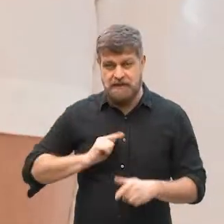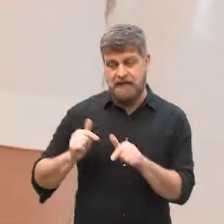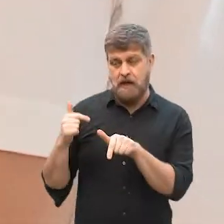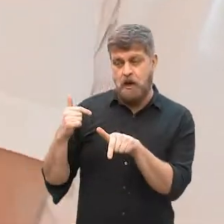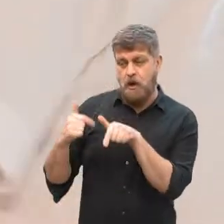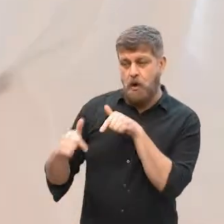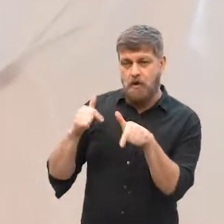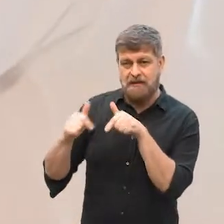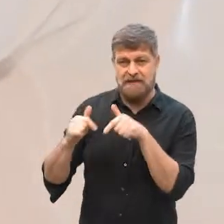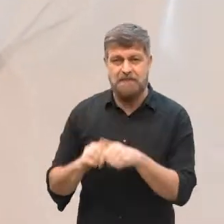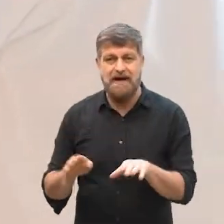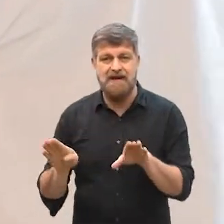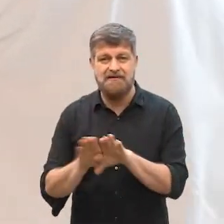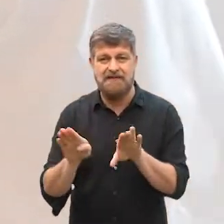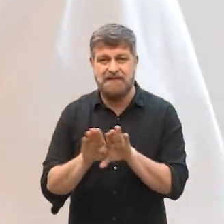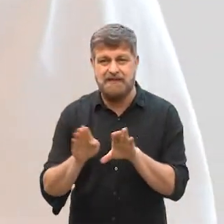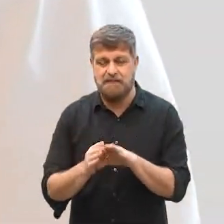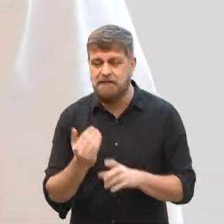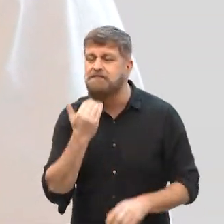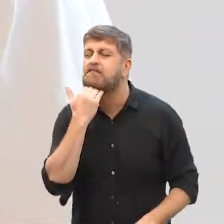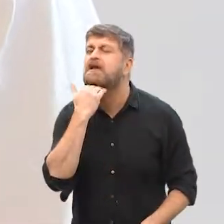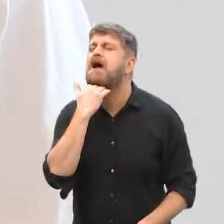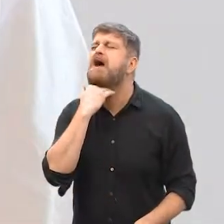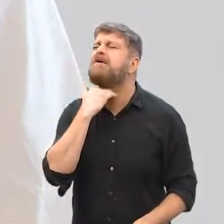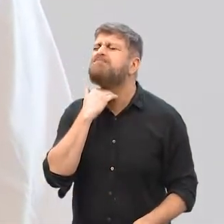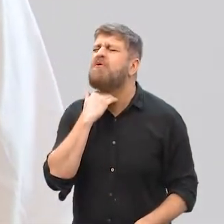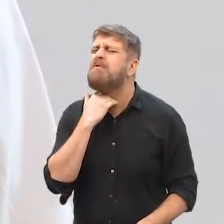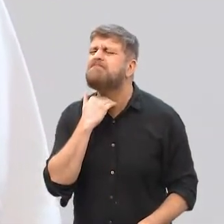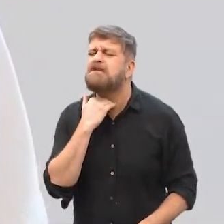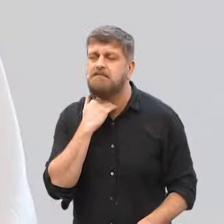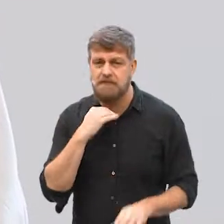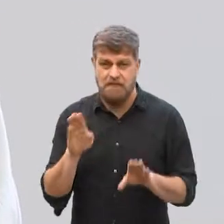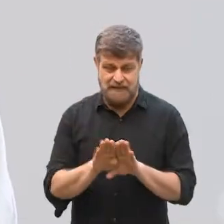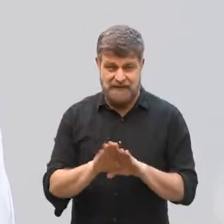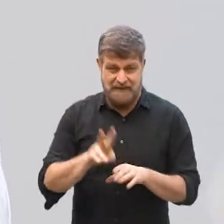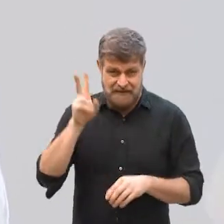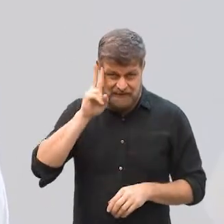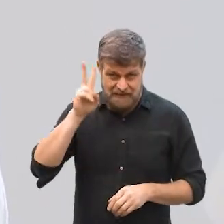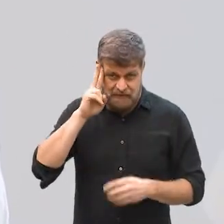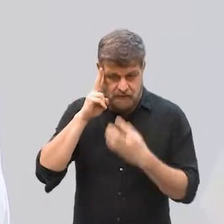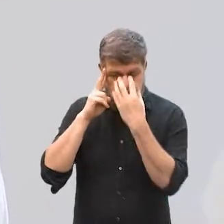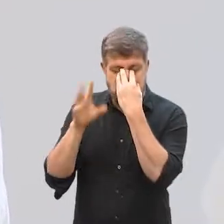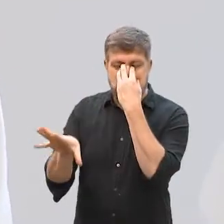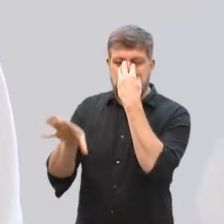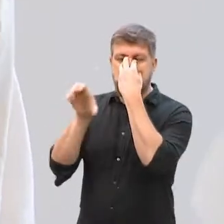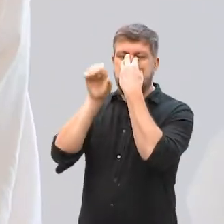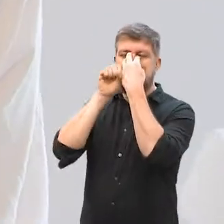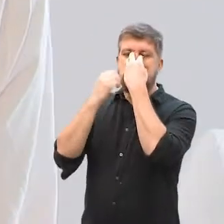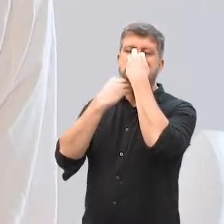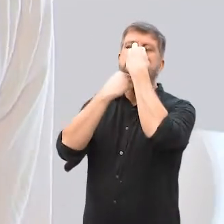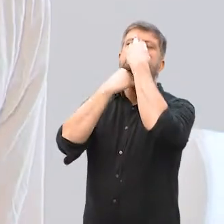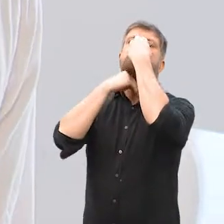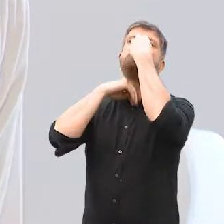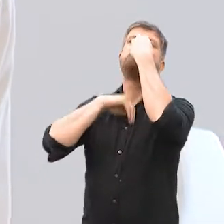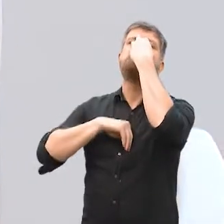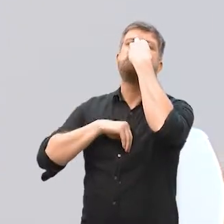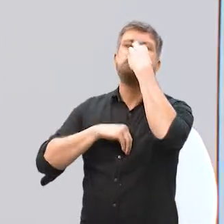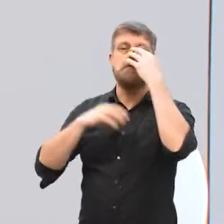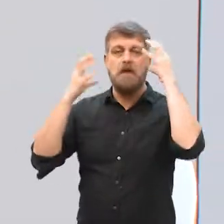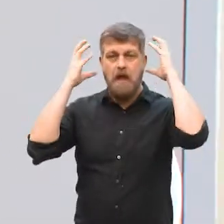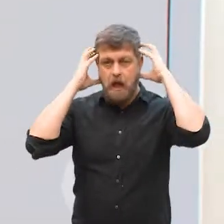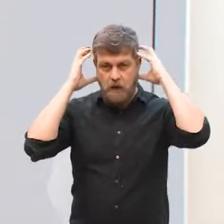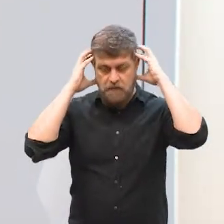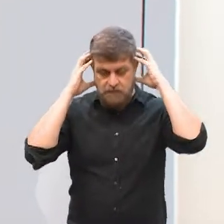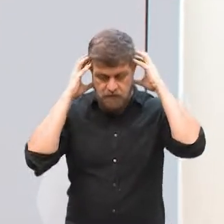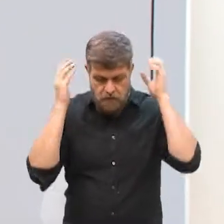trabalho de disfagia para tirar a sonda que foi colocado, né, foi entubado, então precisa desentubar,